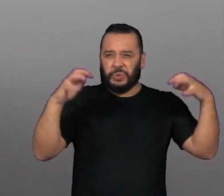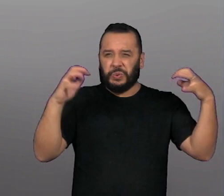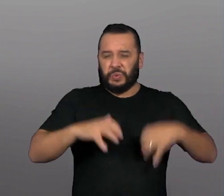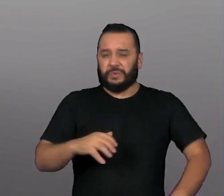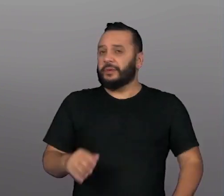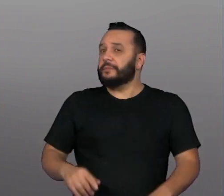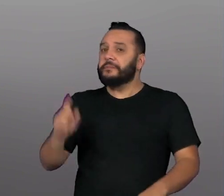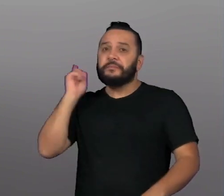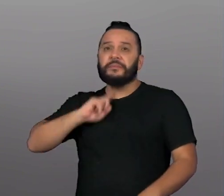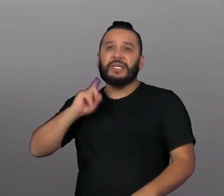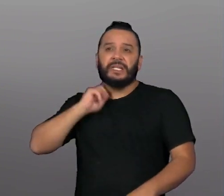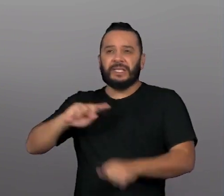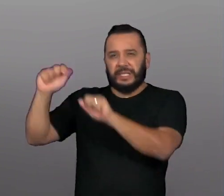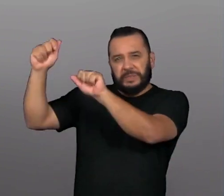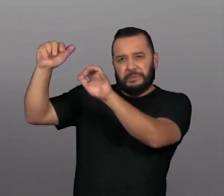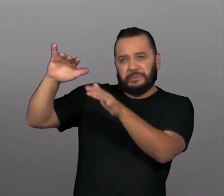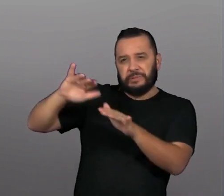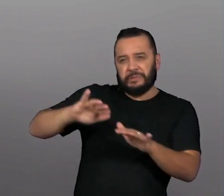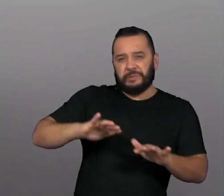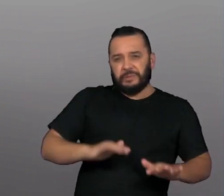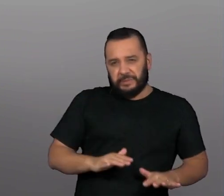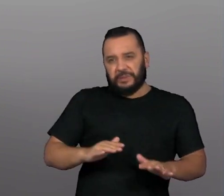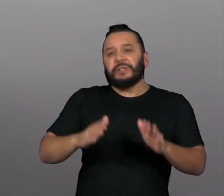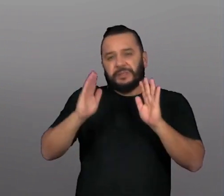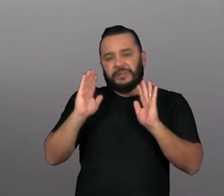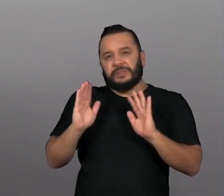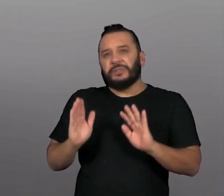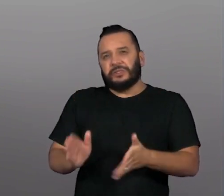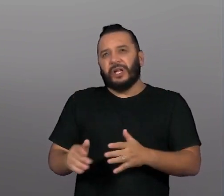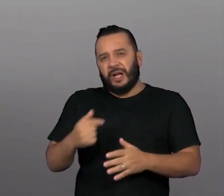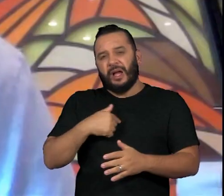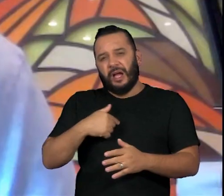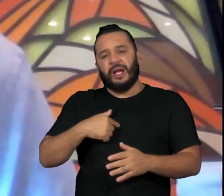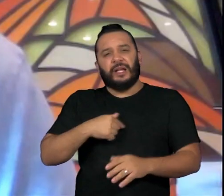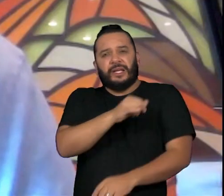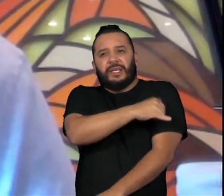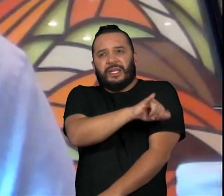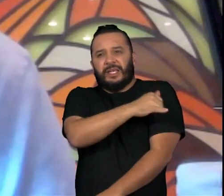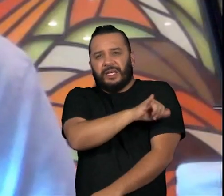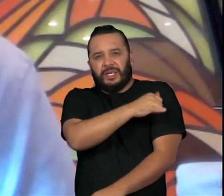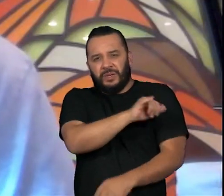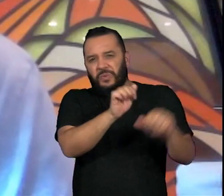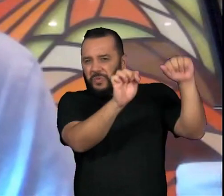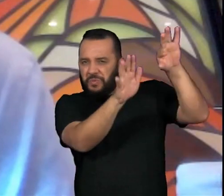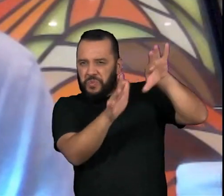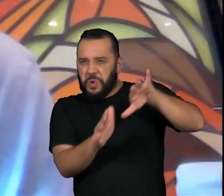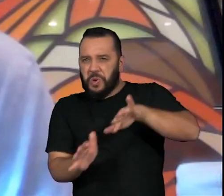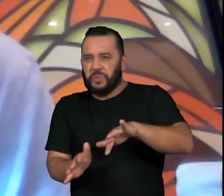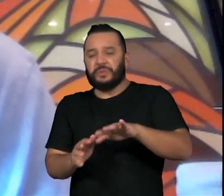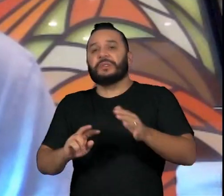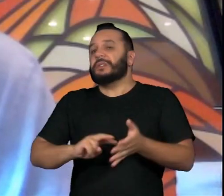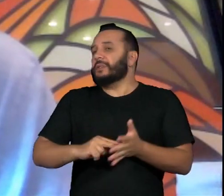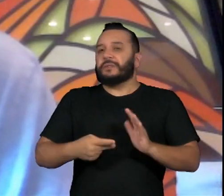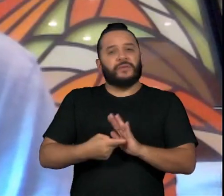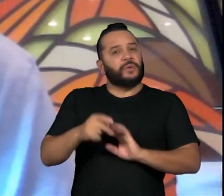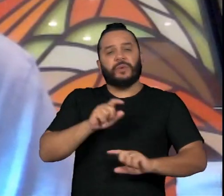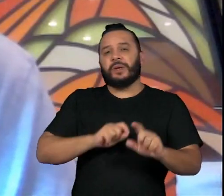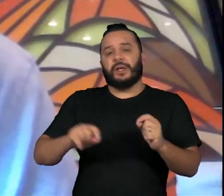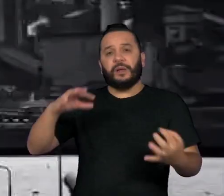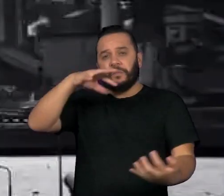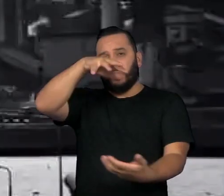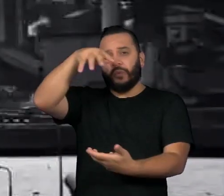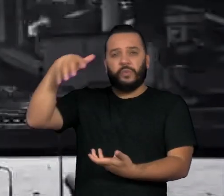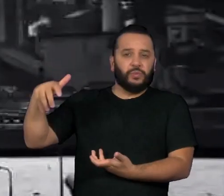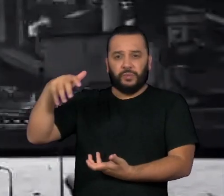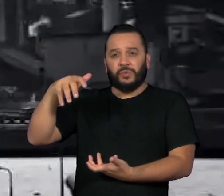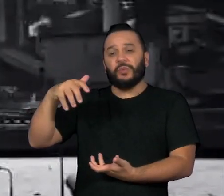Gerais, escorregamentos em Petrópolis, Paraty e assim por diante. Então, o planeta já entrou em estado de emergência